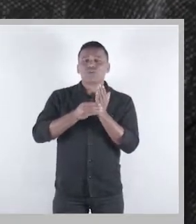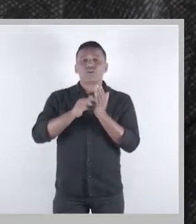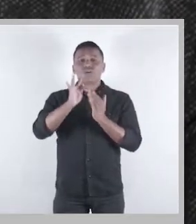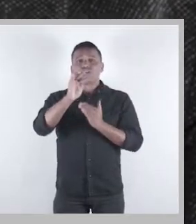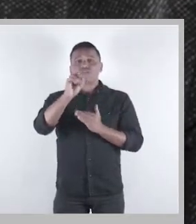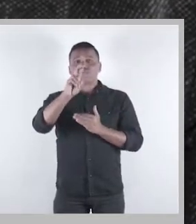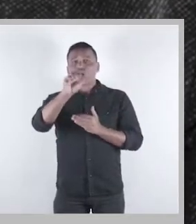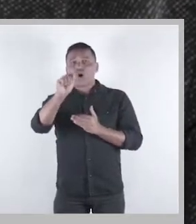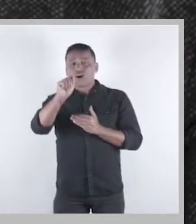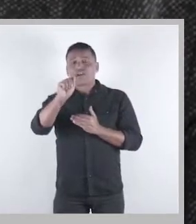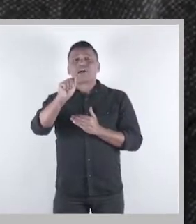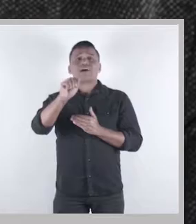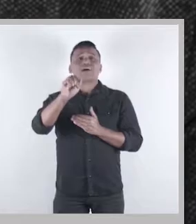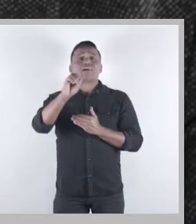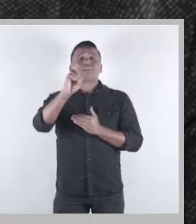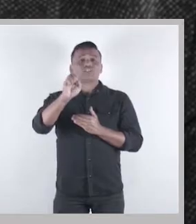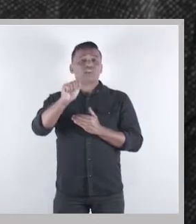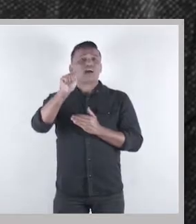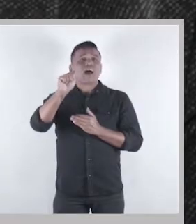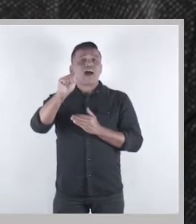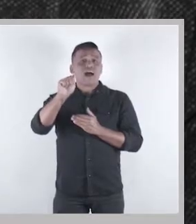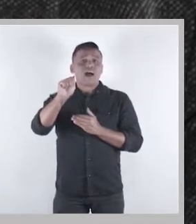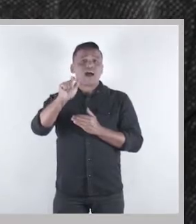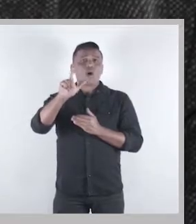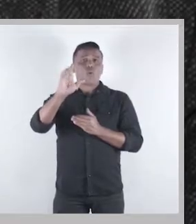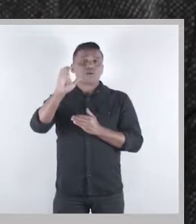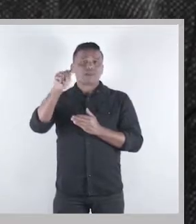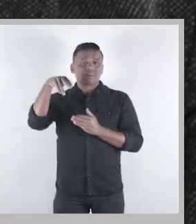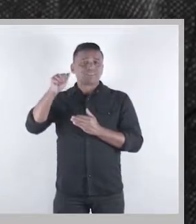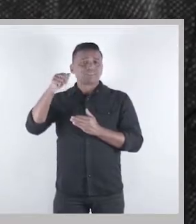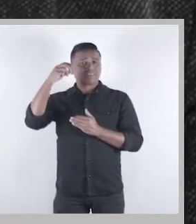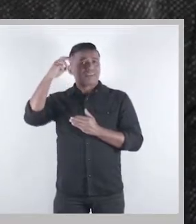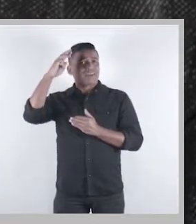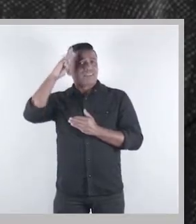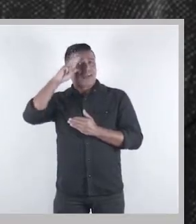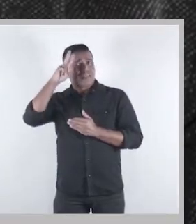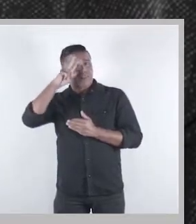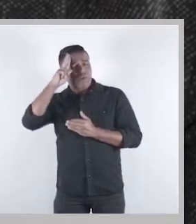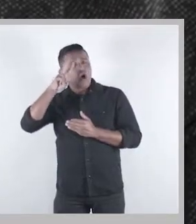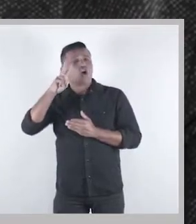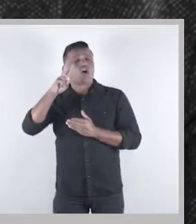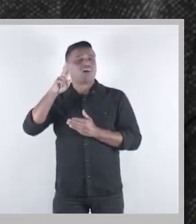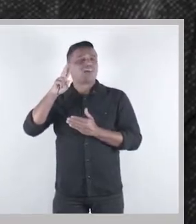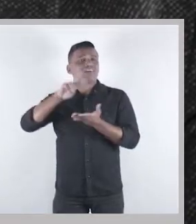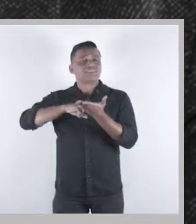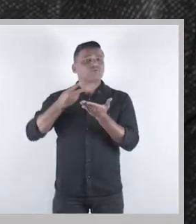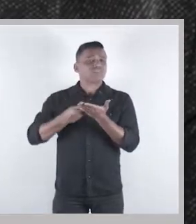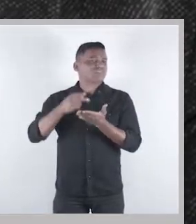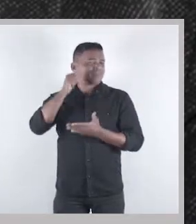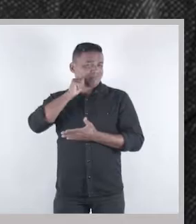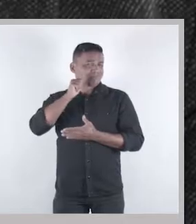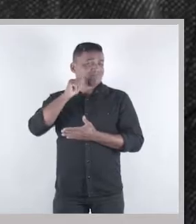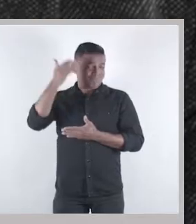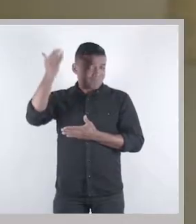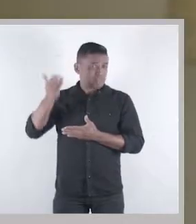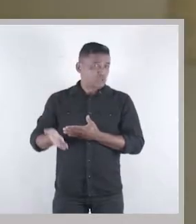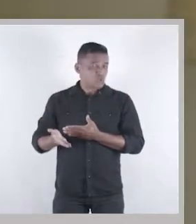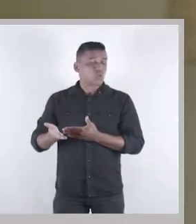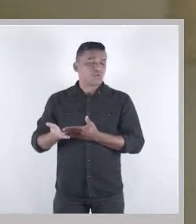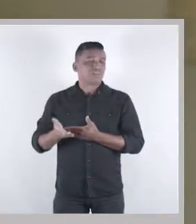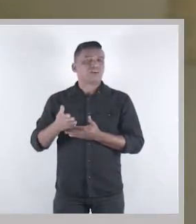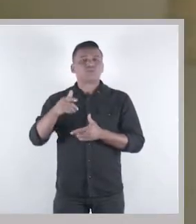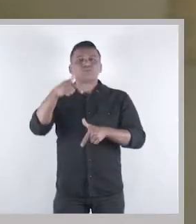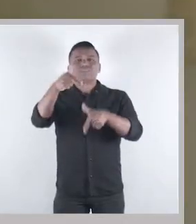arostegui né E aí é o seu trabalho nessa sua escrita né